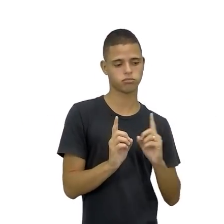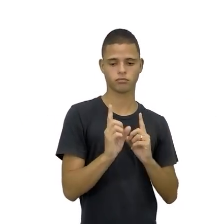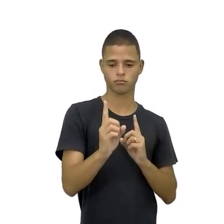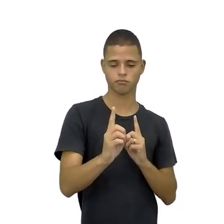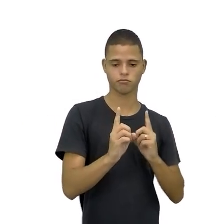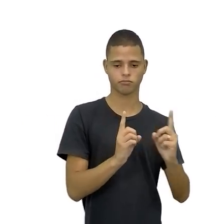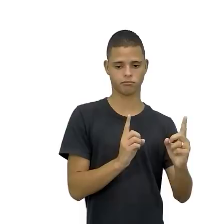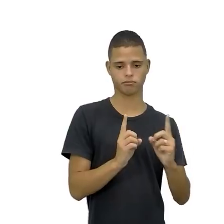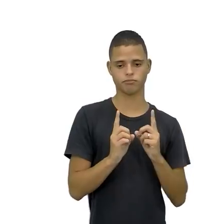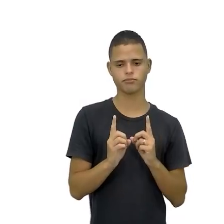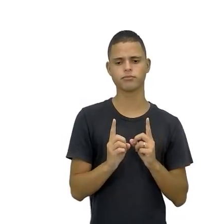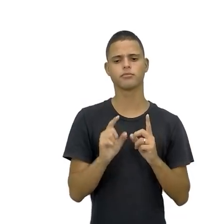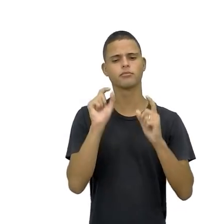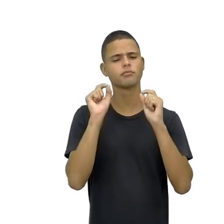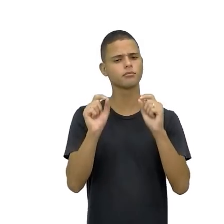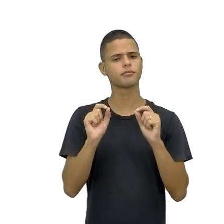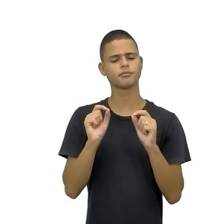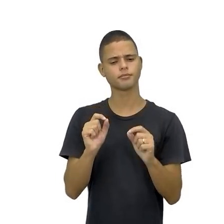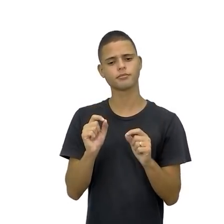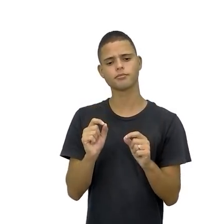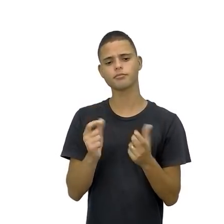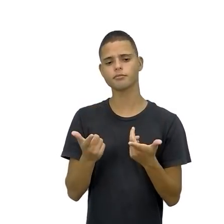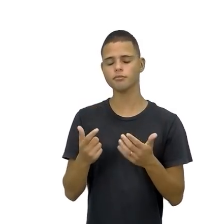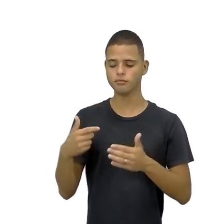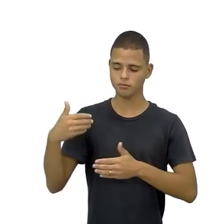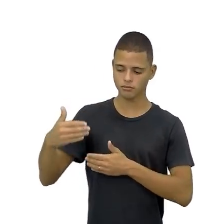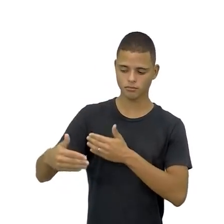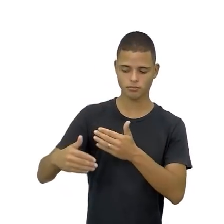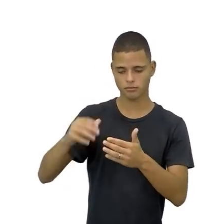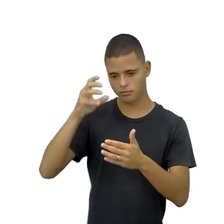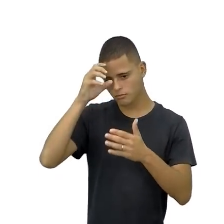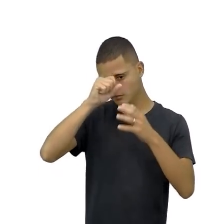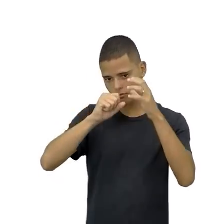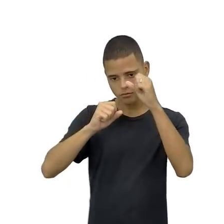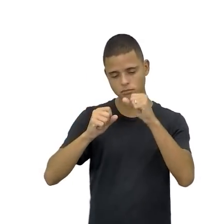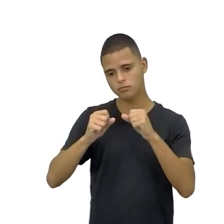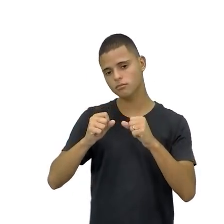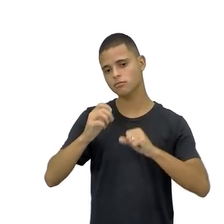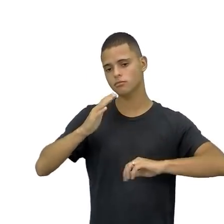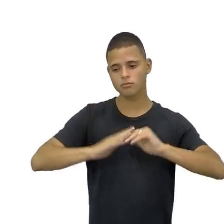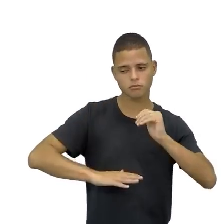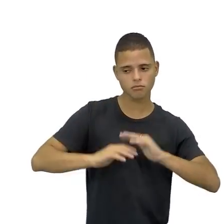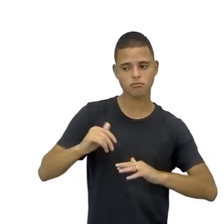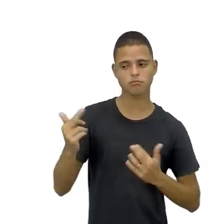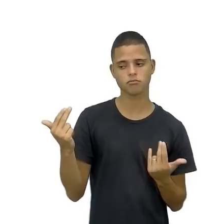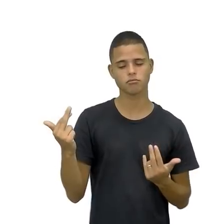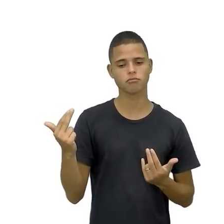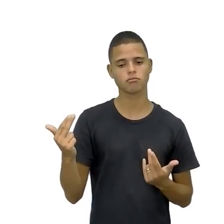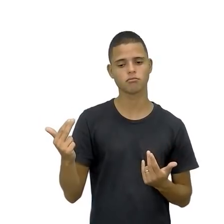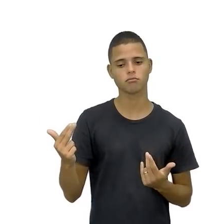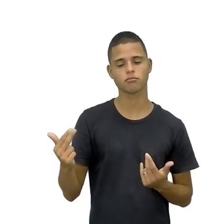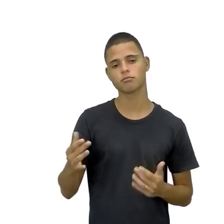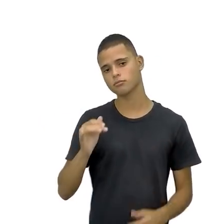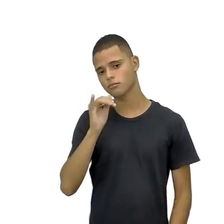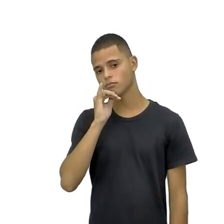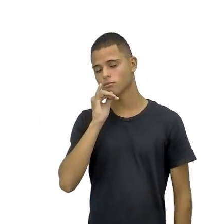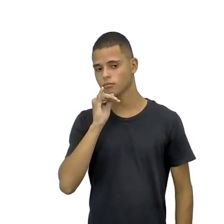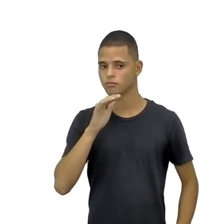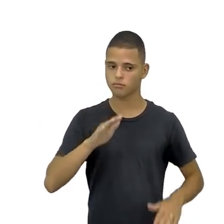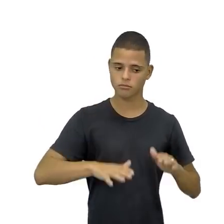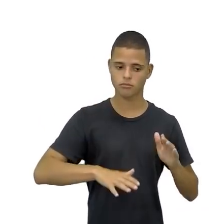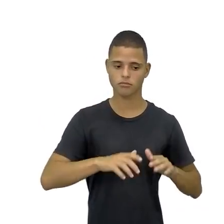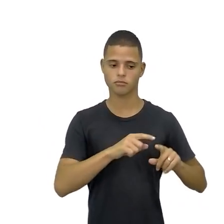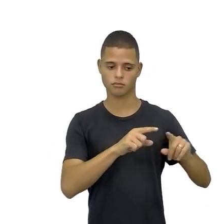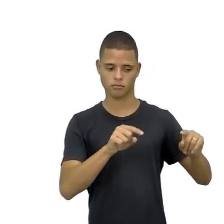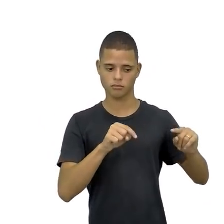processo de aprendizagens com necessidade de aprendizagens semelhantes? Quando nós estamos em turmas e anos diferentes, obviamente que